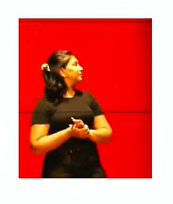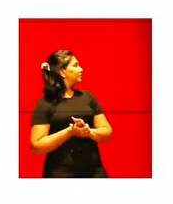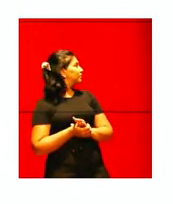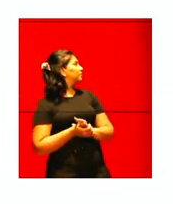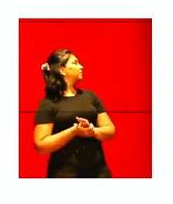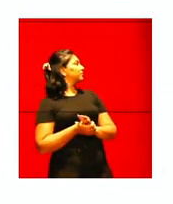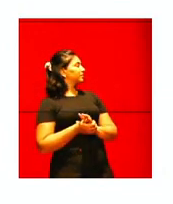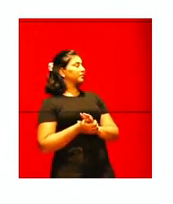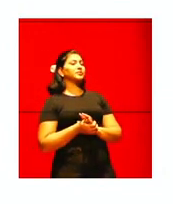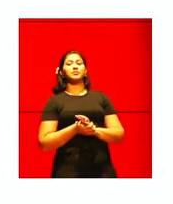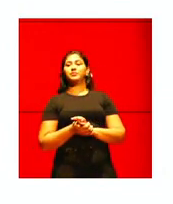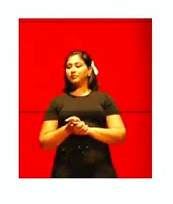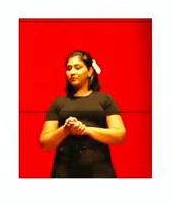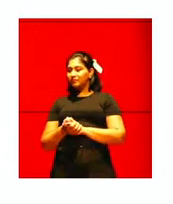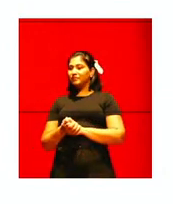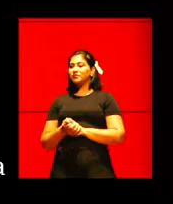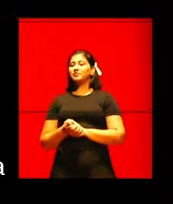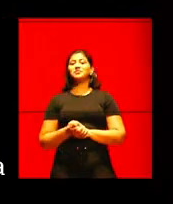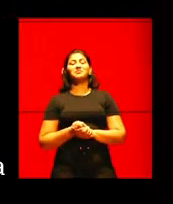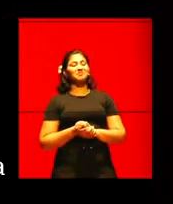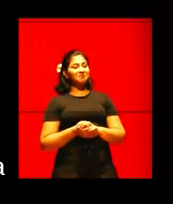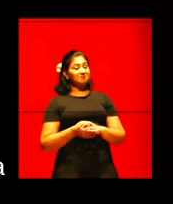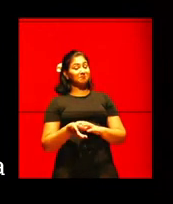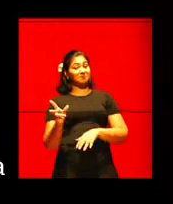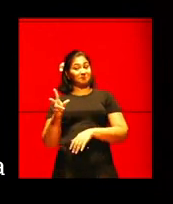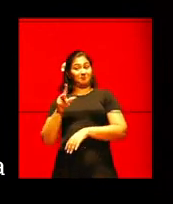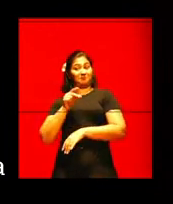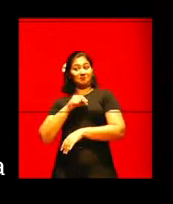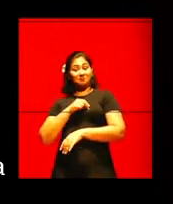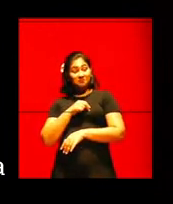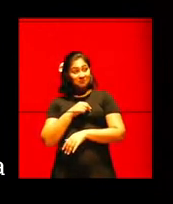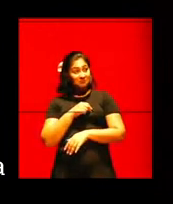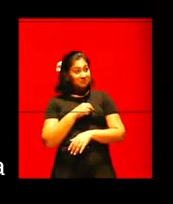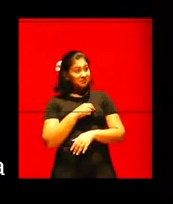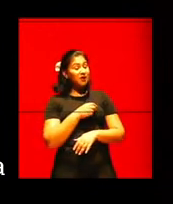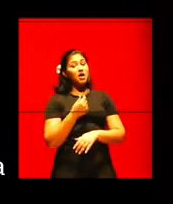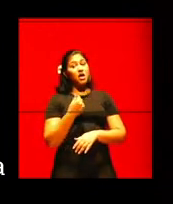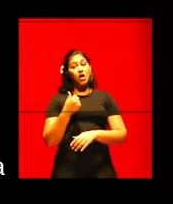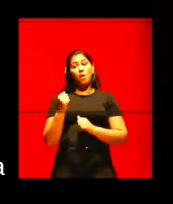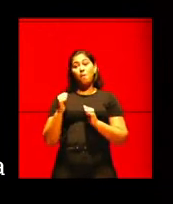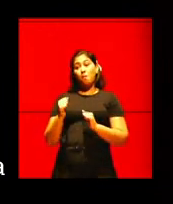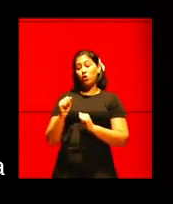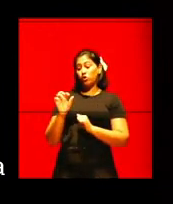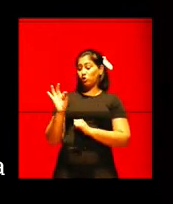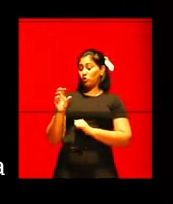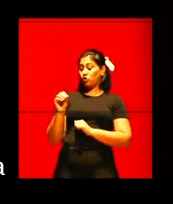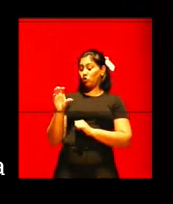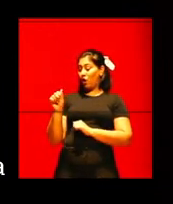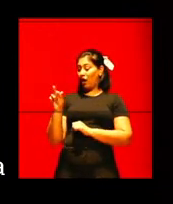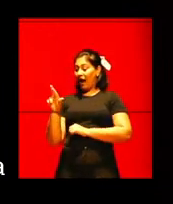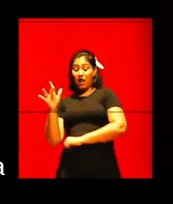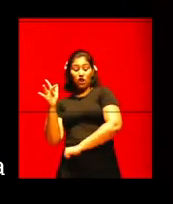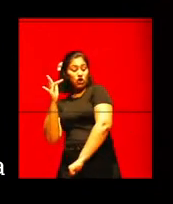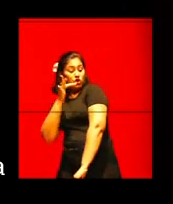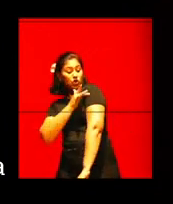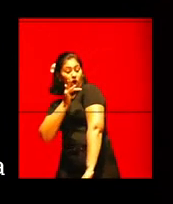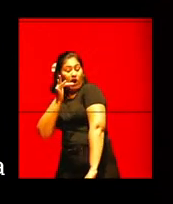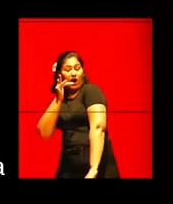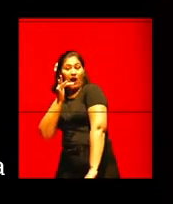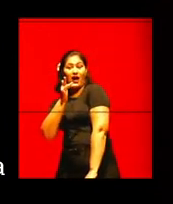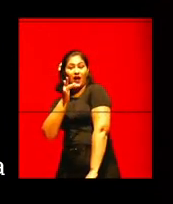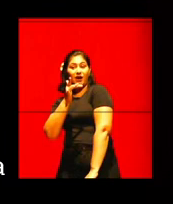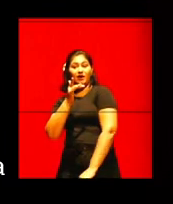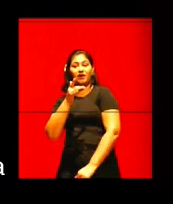verbo tocar. Meu Deus, gente. Eu posso tocar em alguém e eu posso tocar a